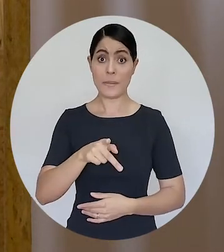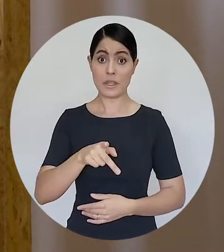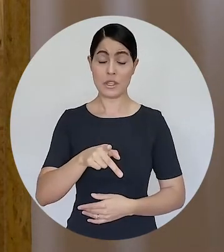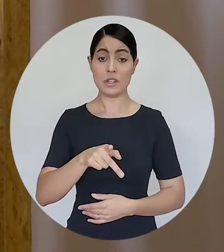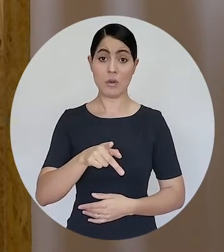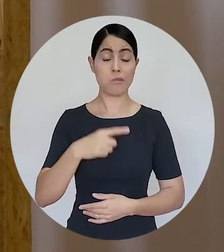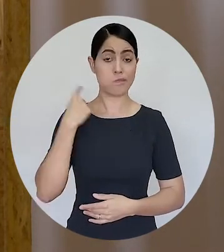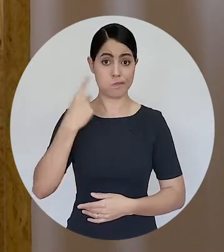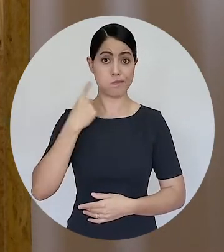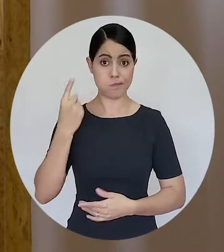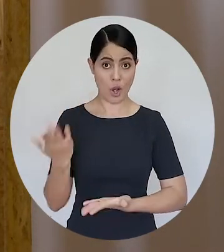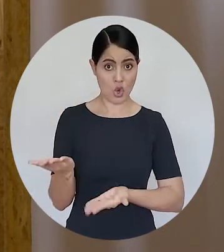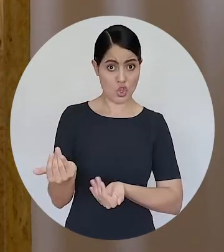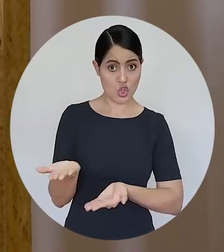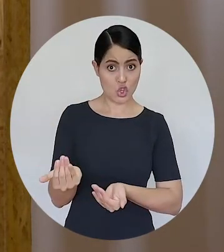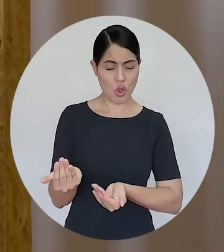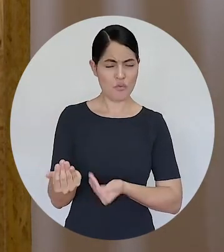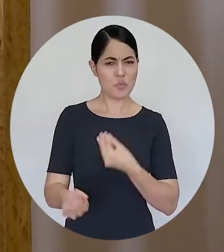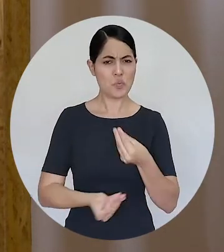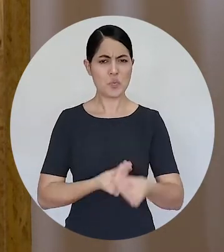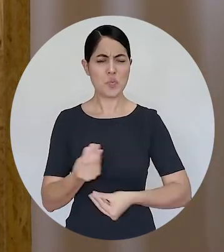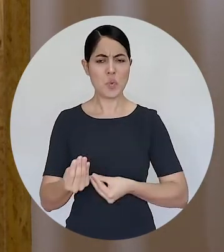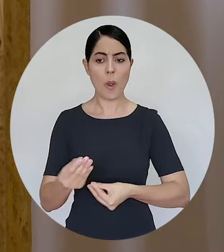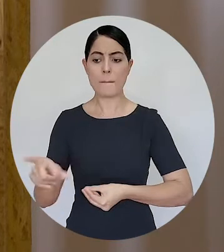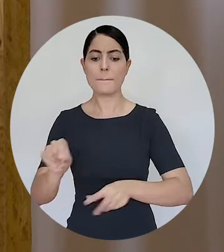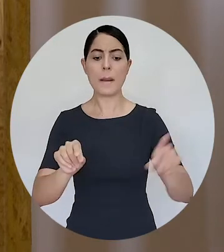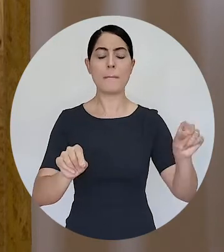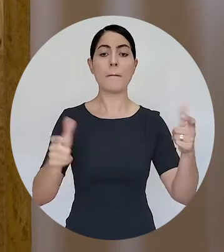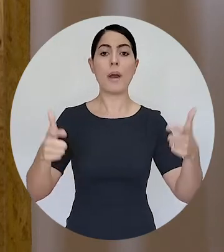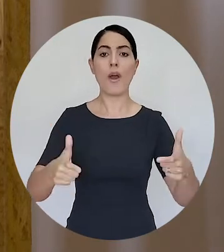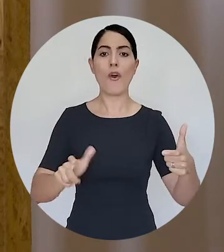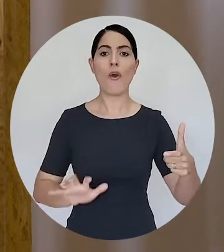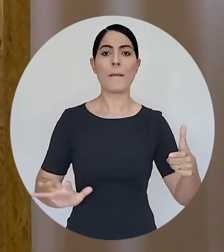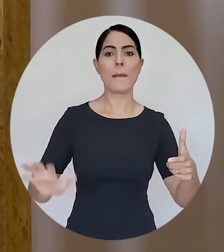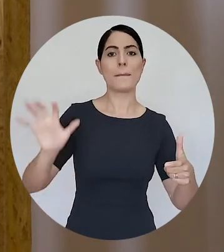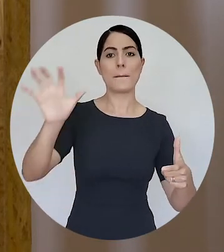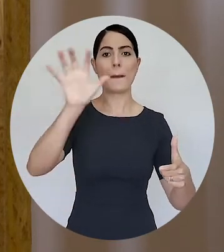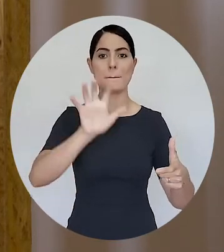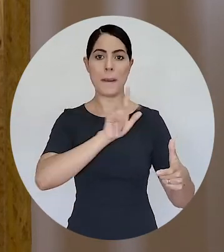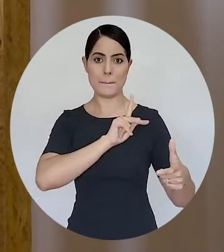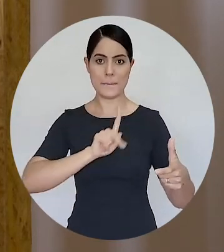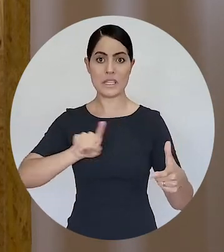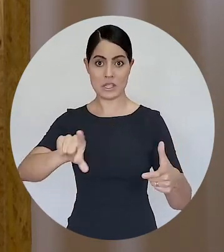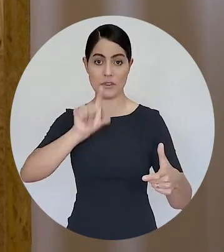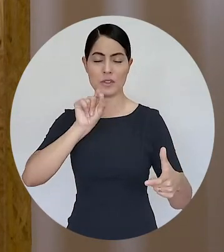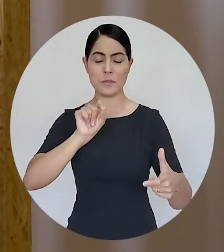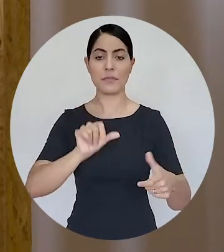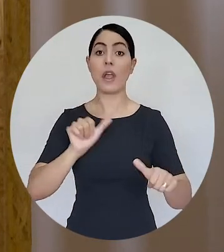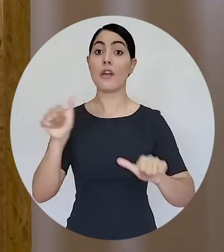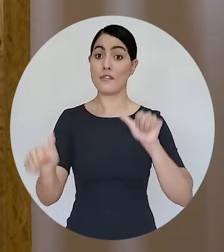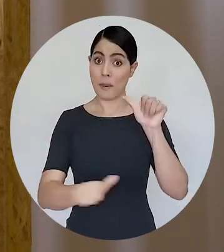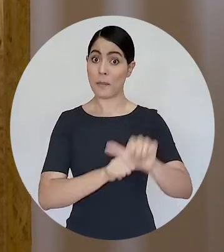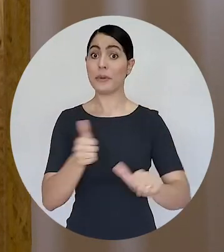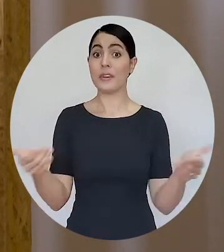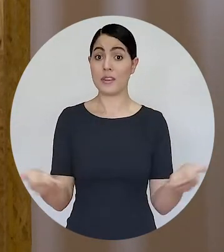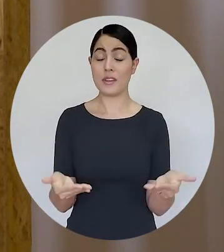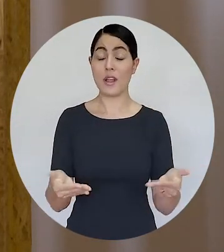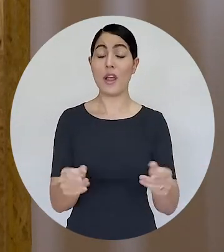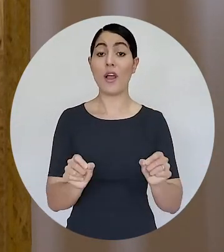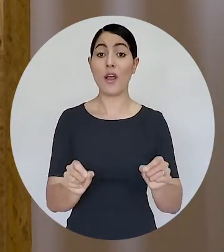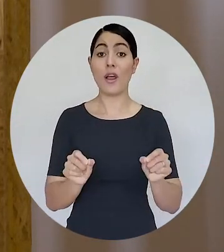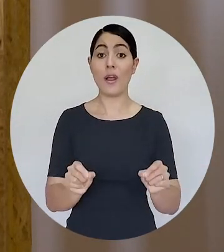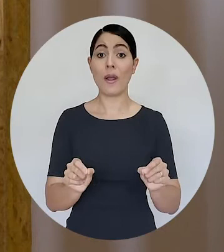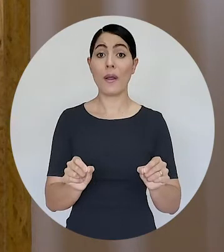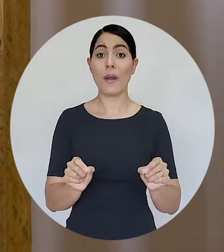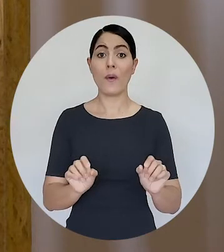Jovem passarão a ser escolhidos entre os presidentes das comissões correspondentes nas seccionais. A mudança foi